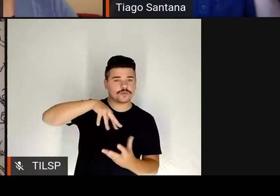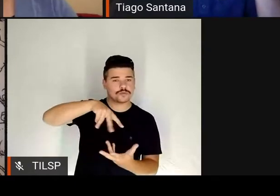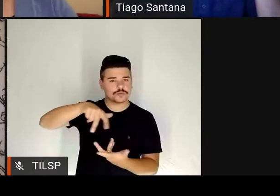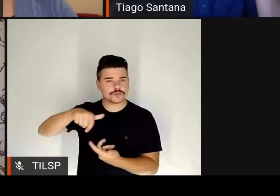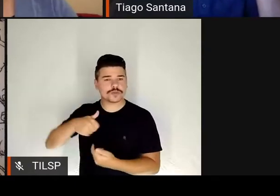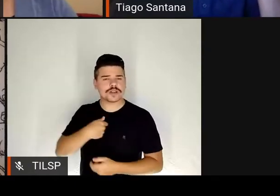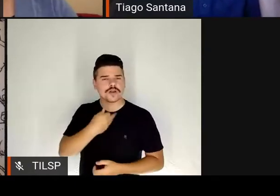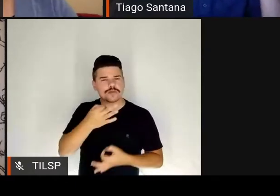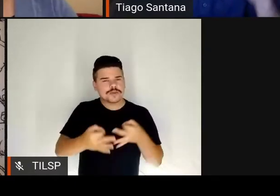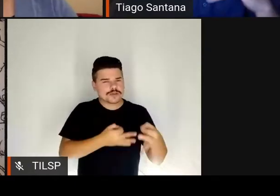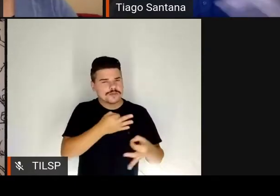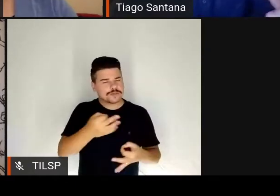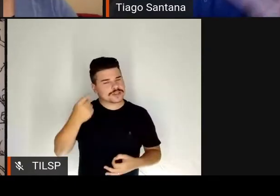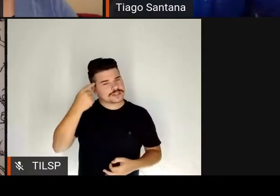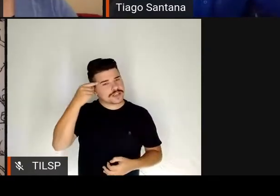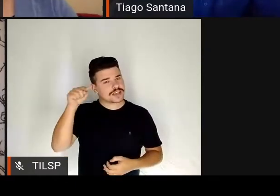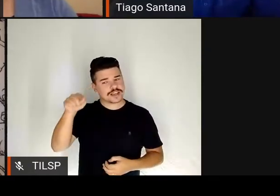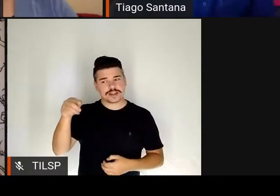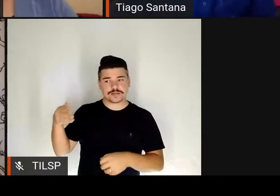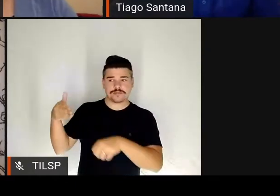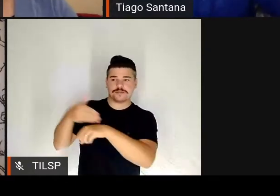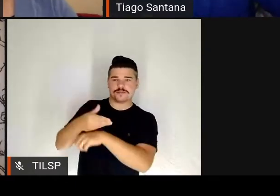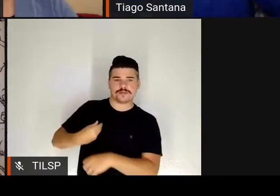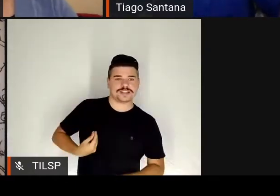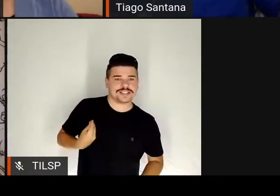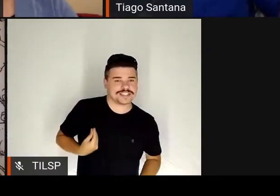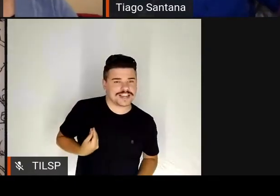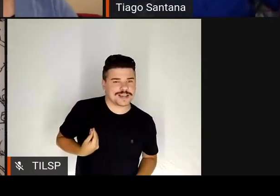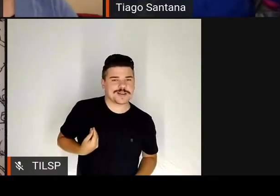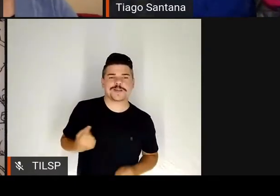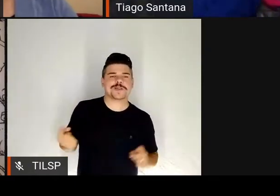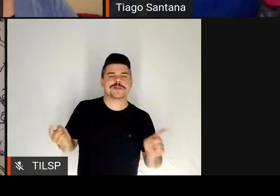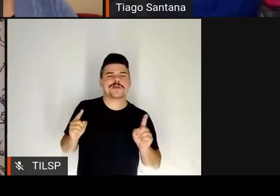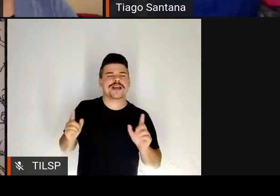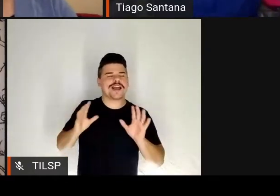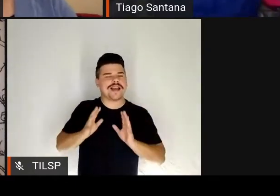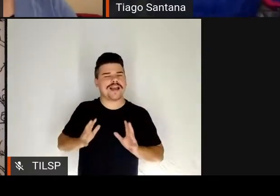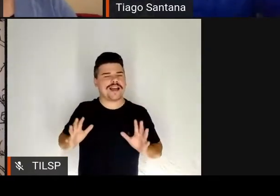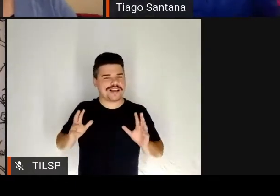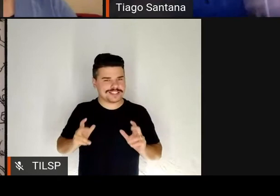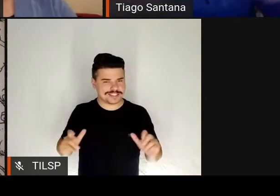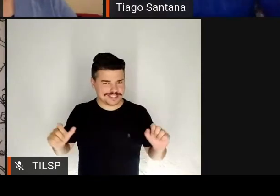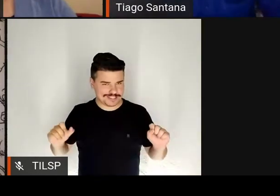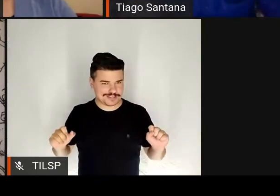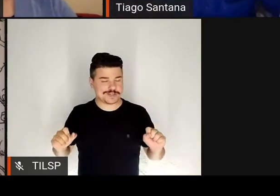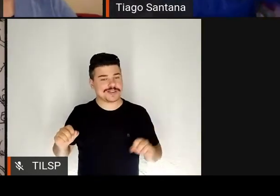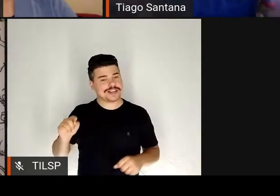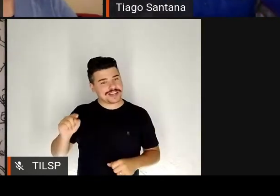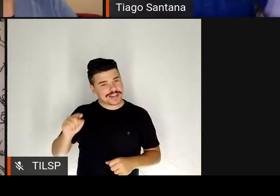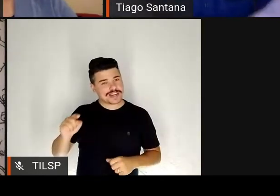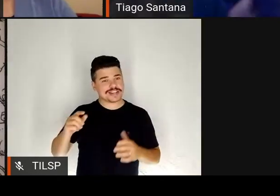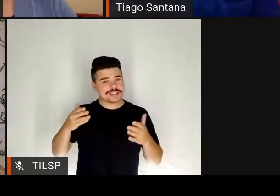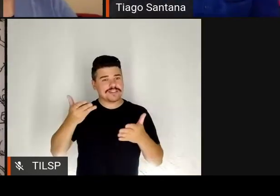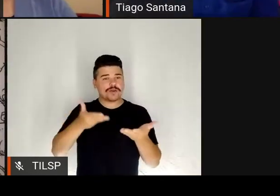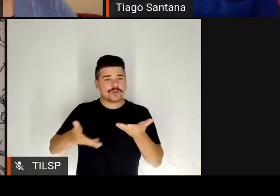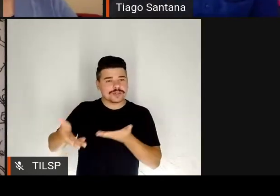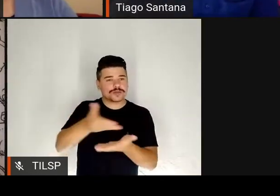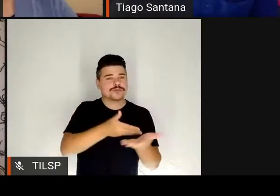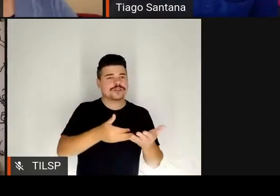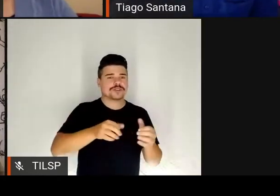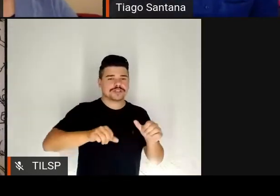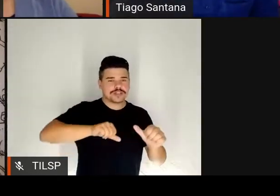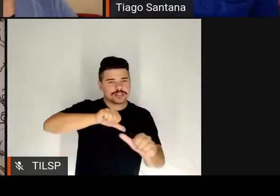uma pontuação, que ele é um passageiro, mas não um passageiro passivo ali, né, que está simplesmente passando. Ele estava contribuindo nas transformações